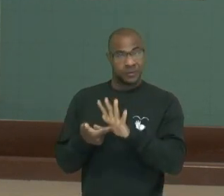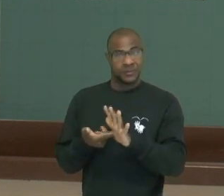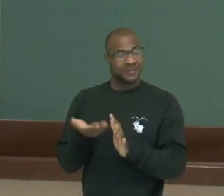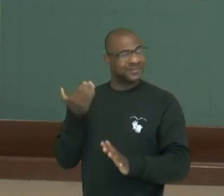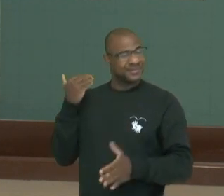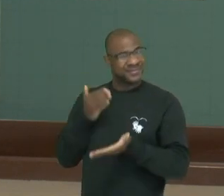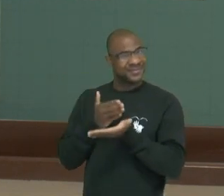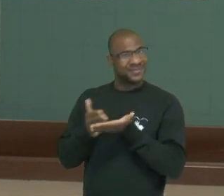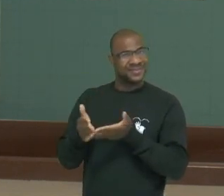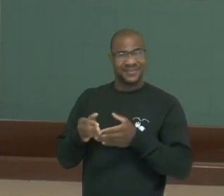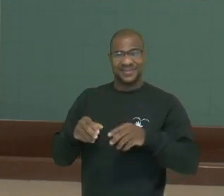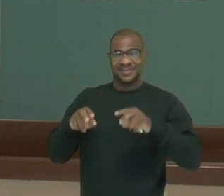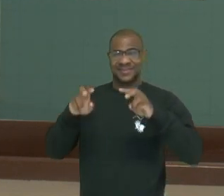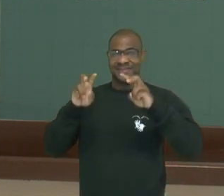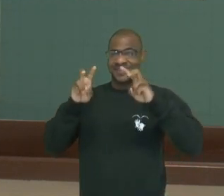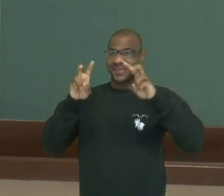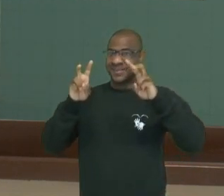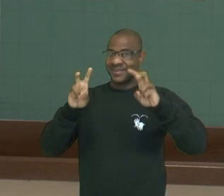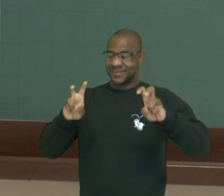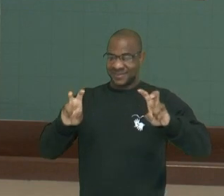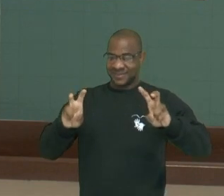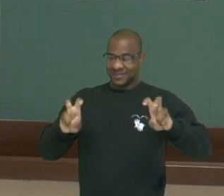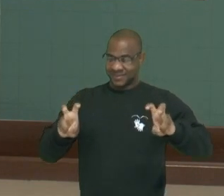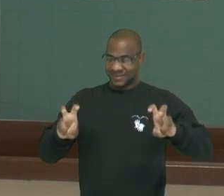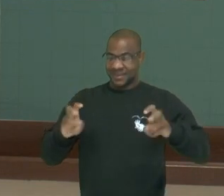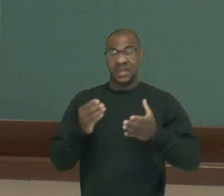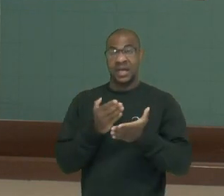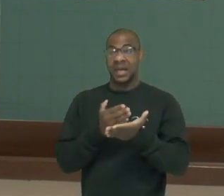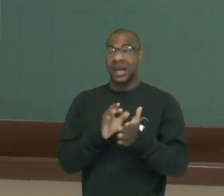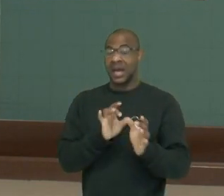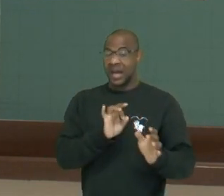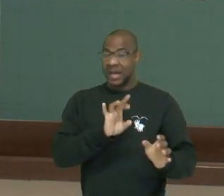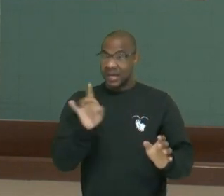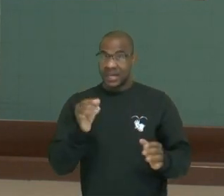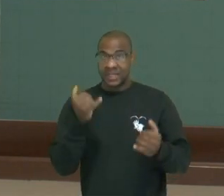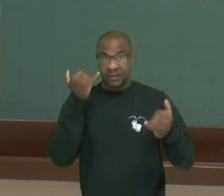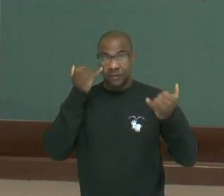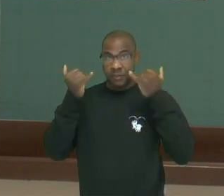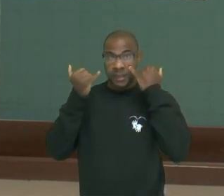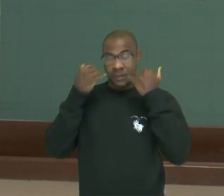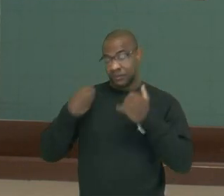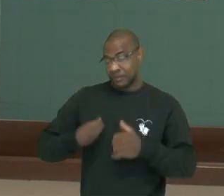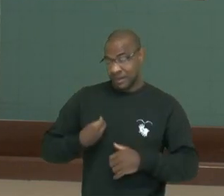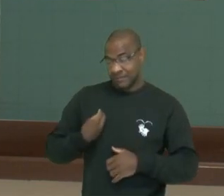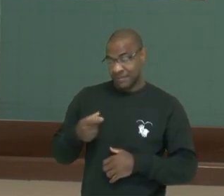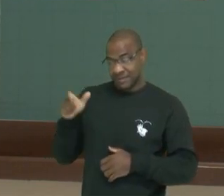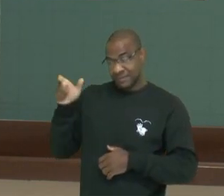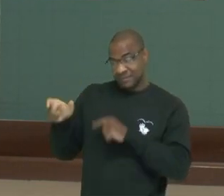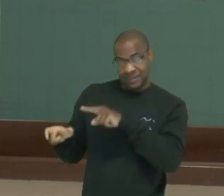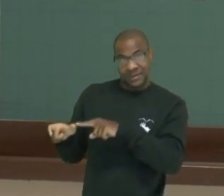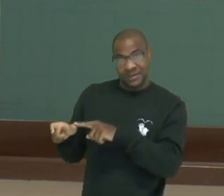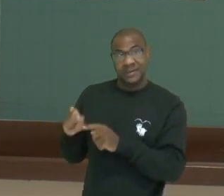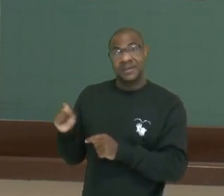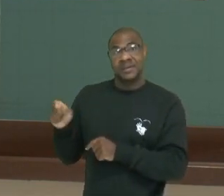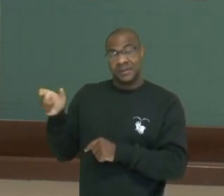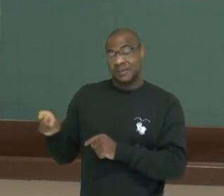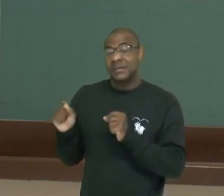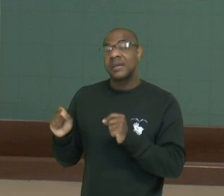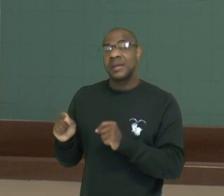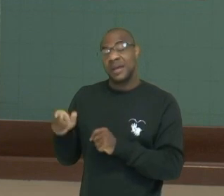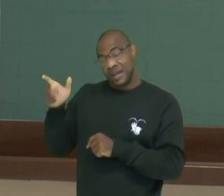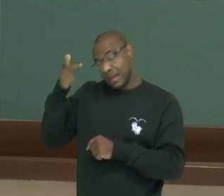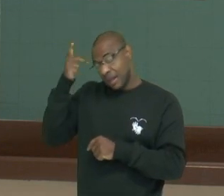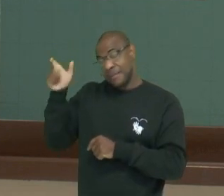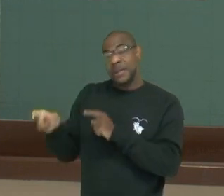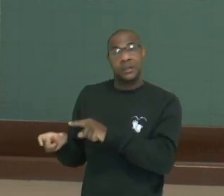início, no subtítulo. Cada informação biográfica traz mais respaldo de quem é esse entrevistado